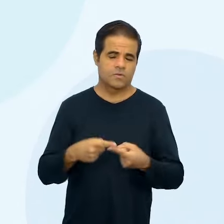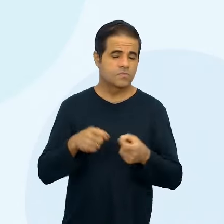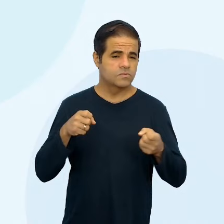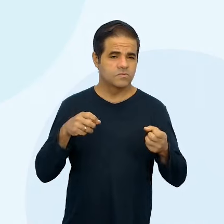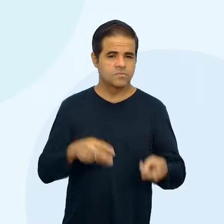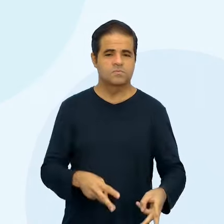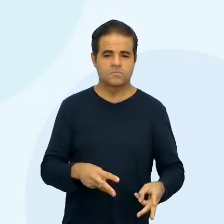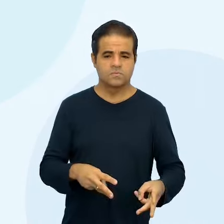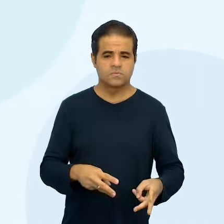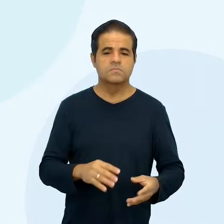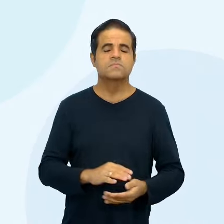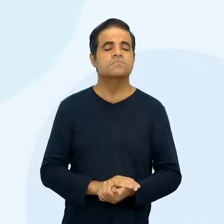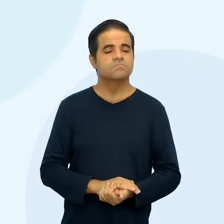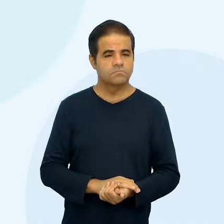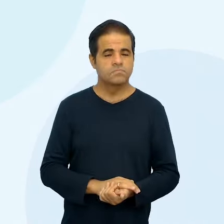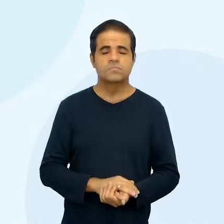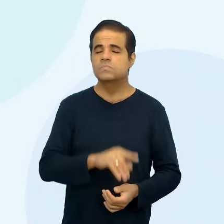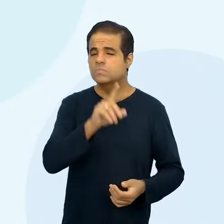inferno. Os